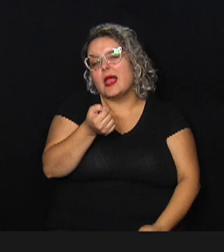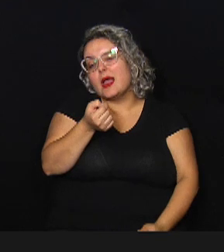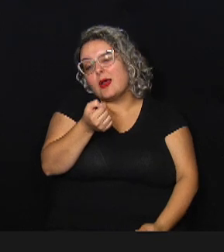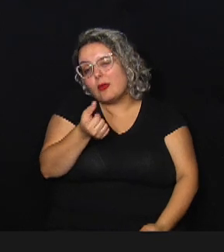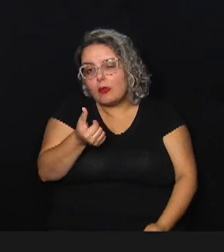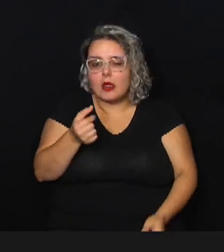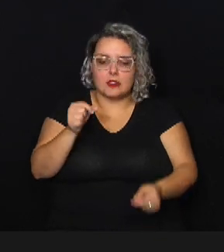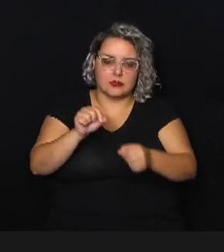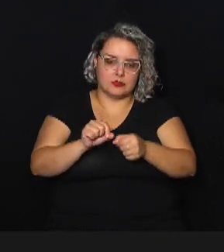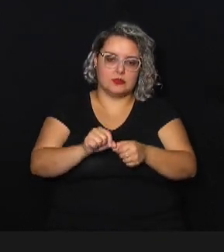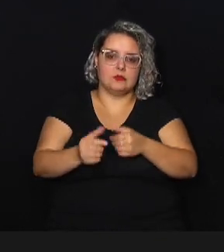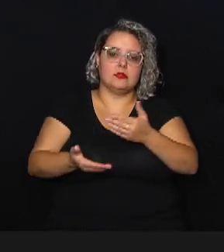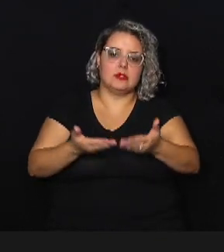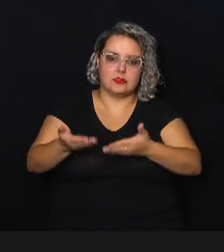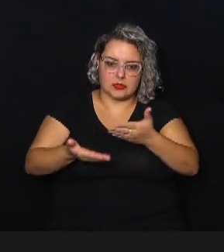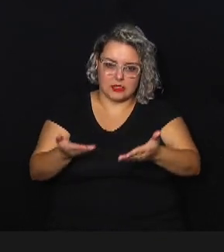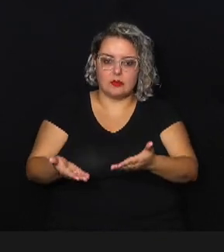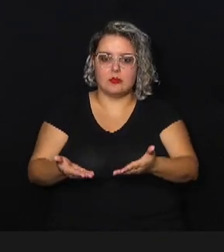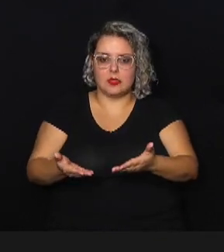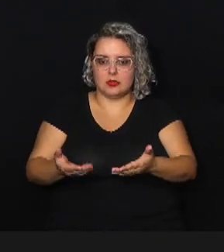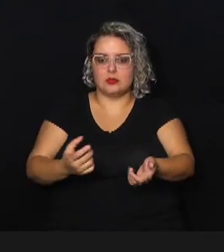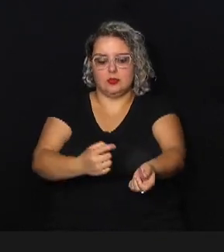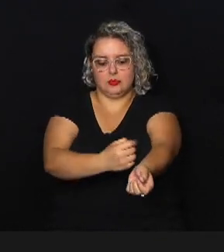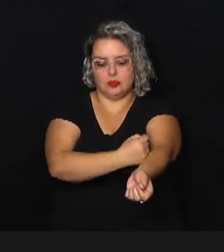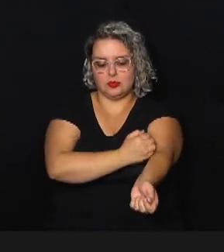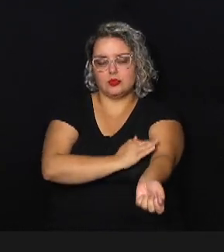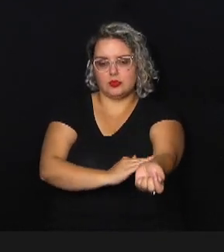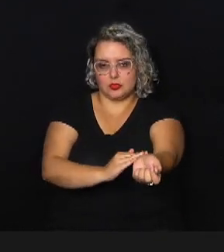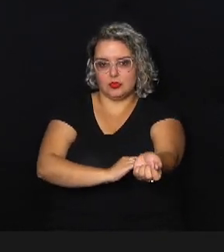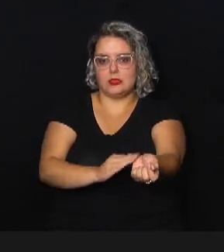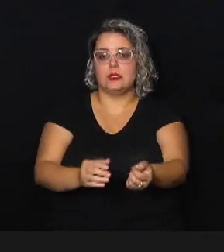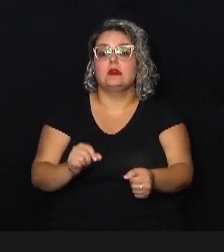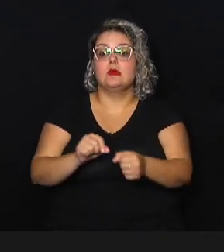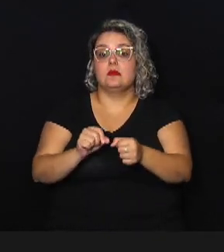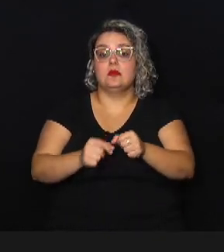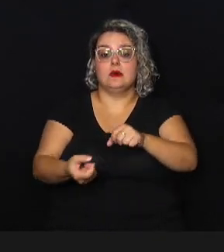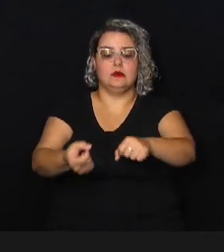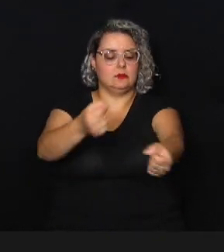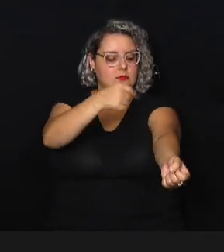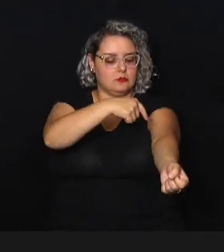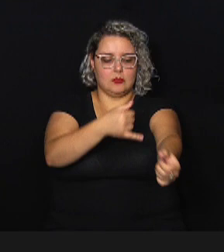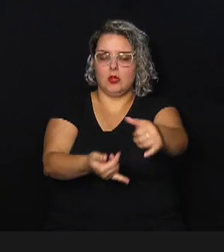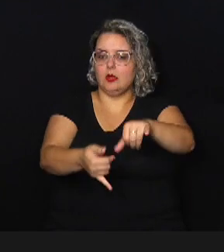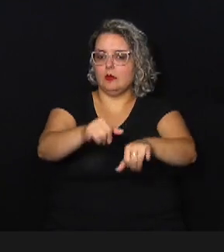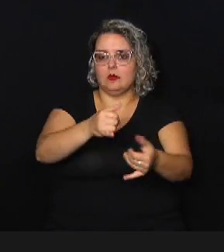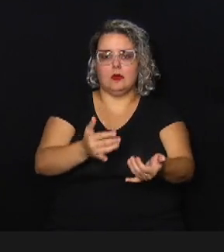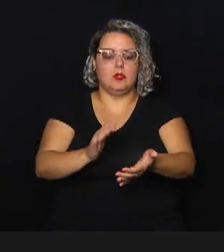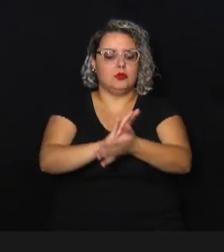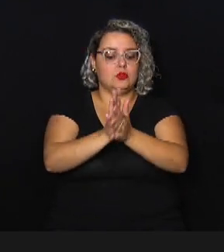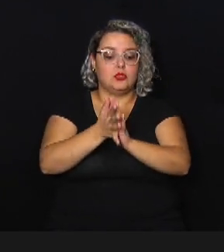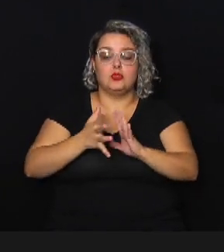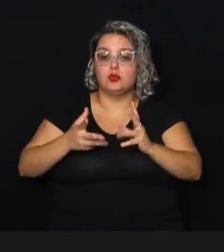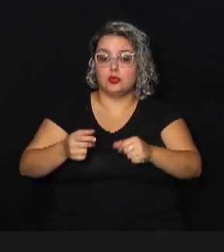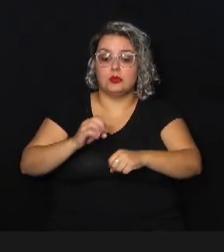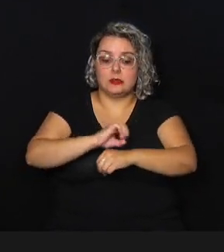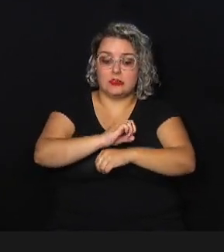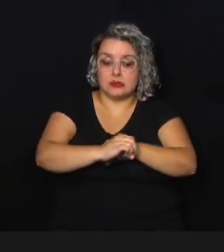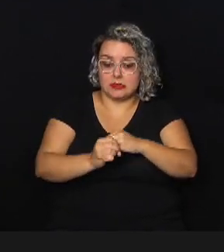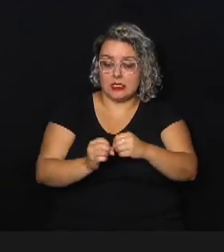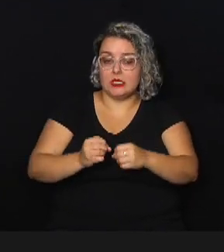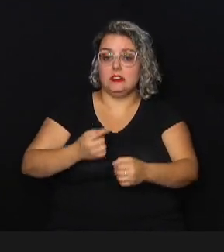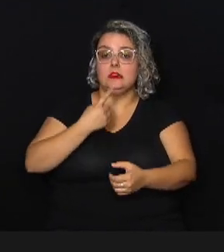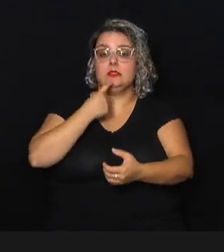faz no tratamento da leucemia. Então, a gente faz um tratamento de quimioterapia que vai matar todas as células da medula, as doentes, para